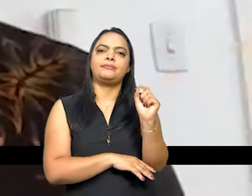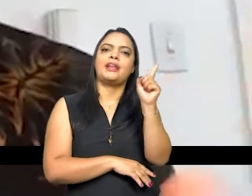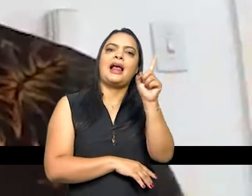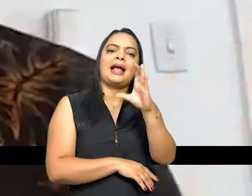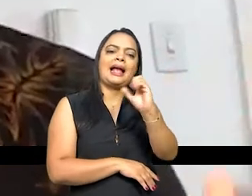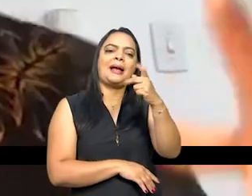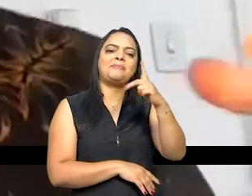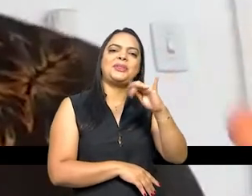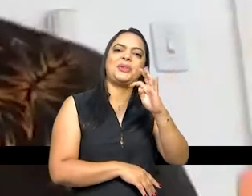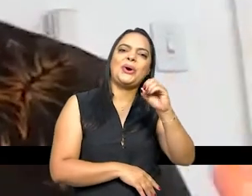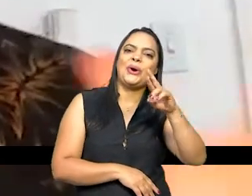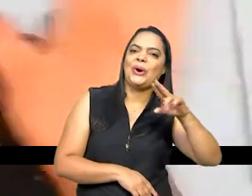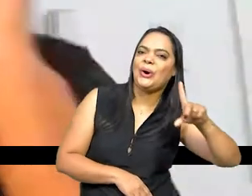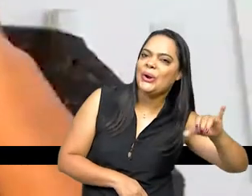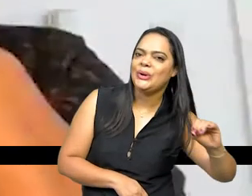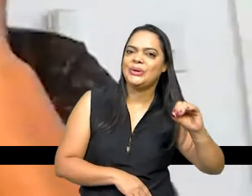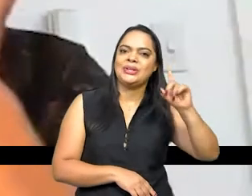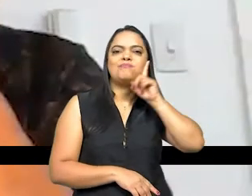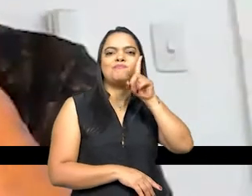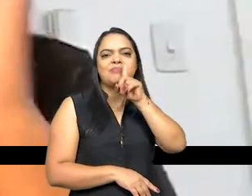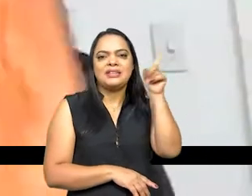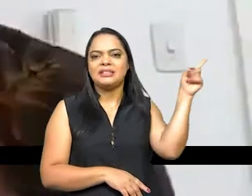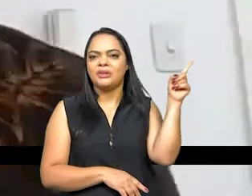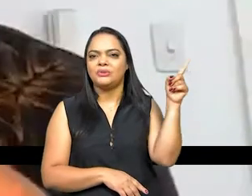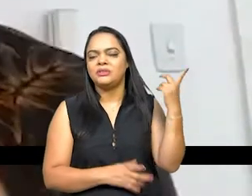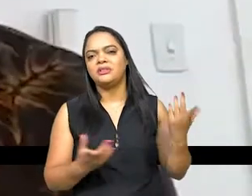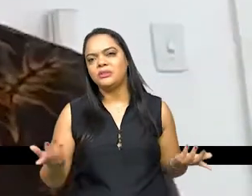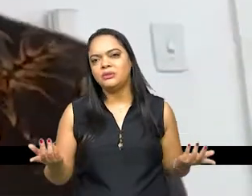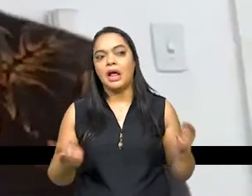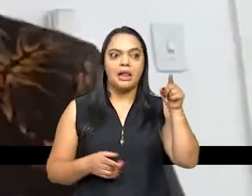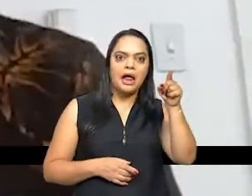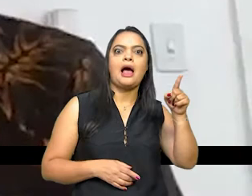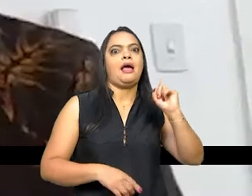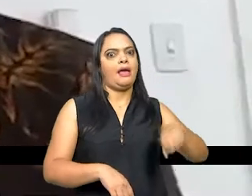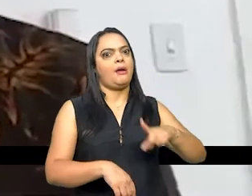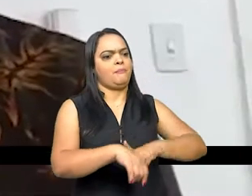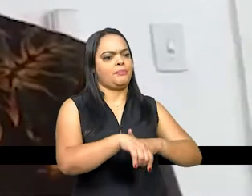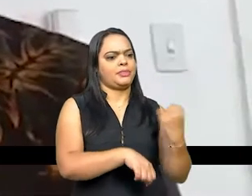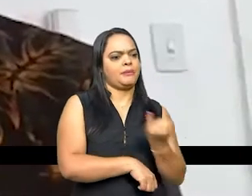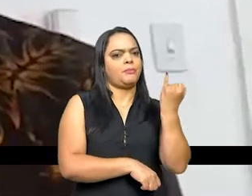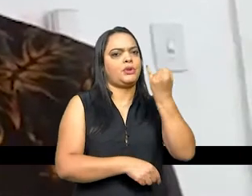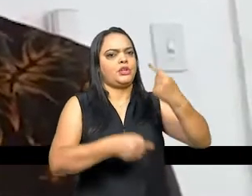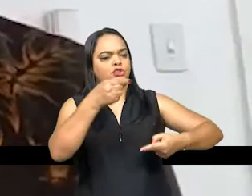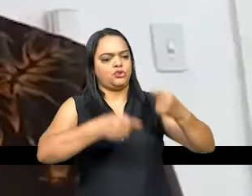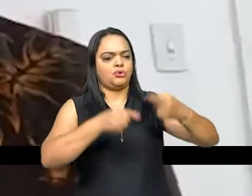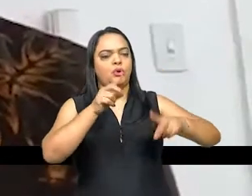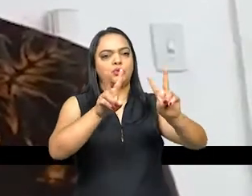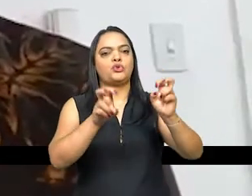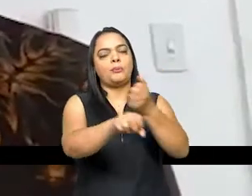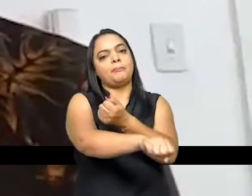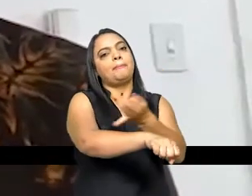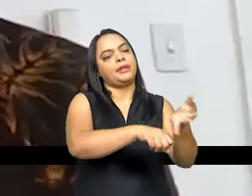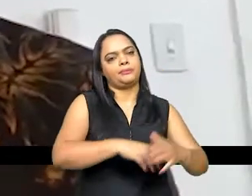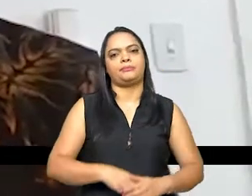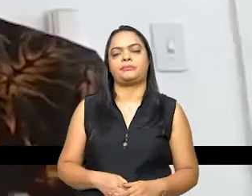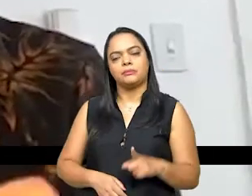ali naquele episódio, que é um baita episódio para discussão sobre branquitude. Então, o último elemento que eu acho que é importante reagir